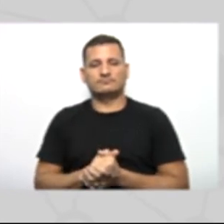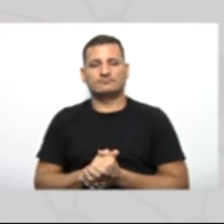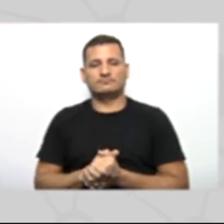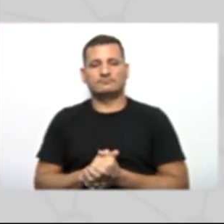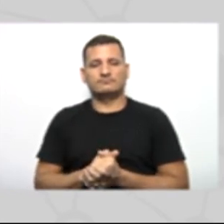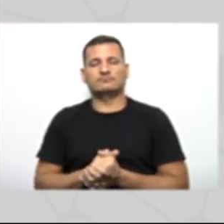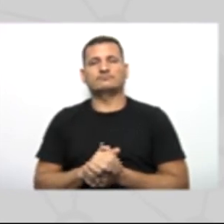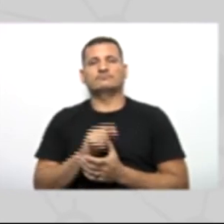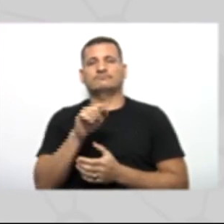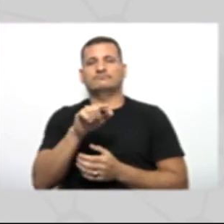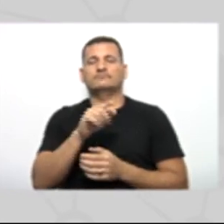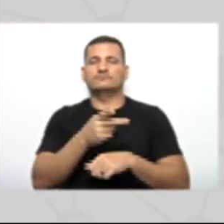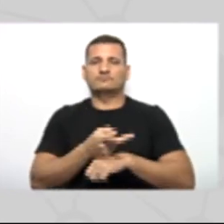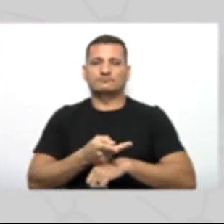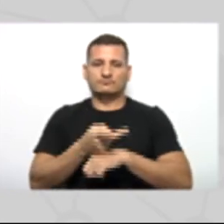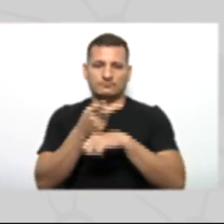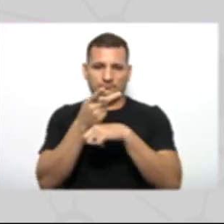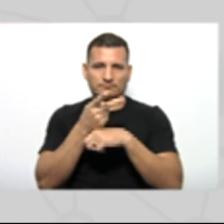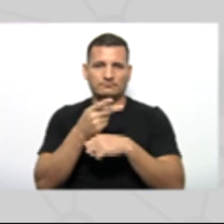jogar um campeonato,